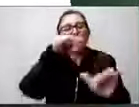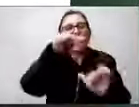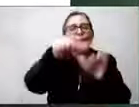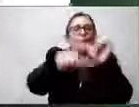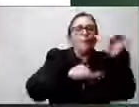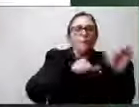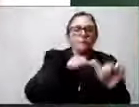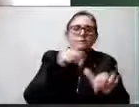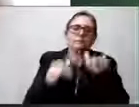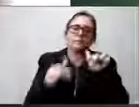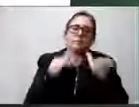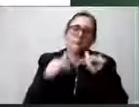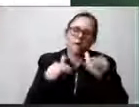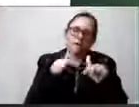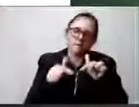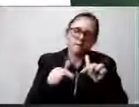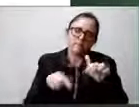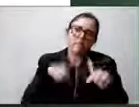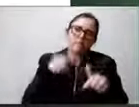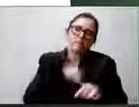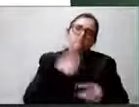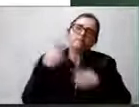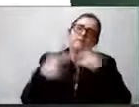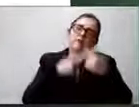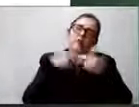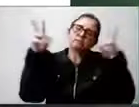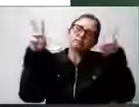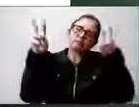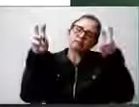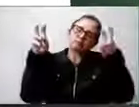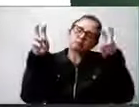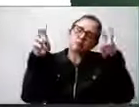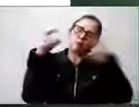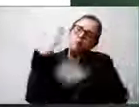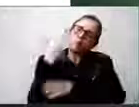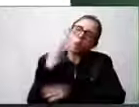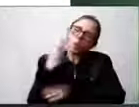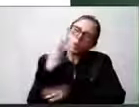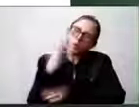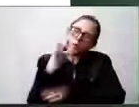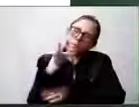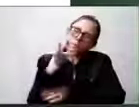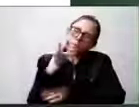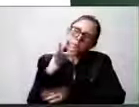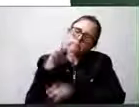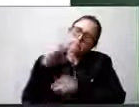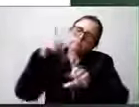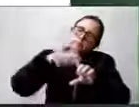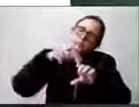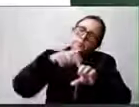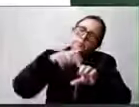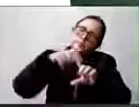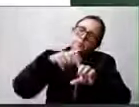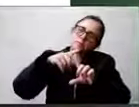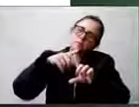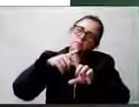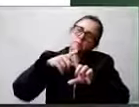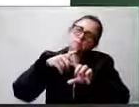funcionalidade. Nós estamos falando, entre aspas, de uma dor de tipo nociceptivo.